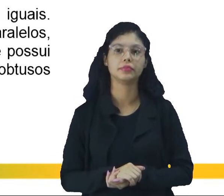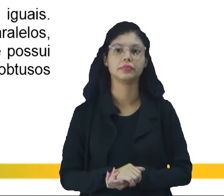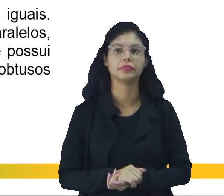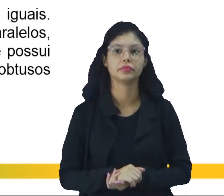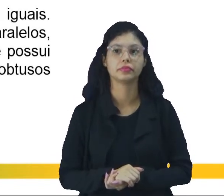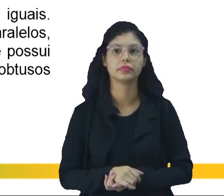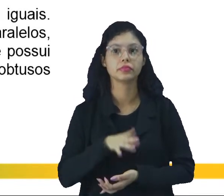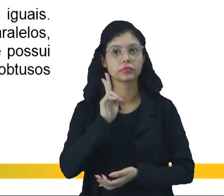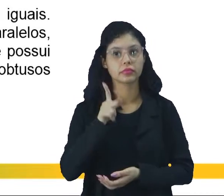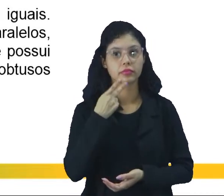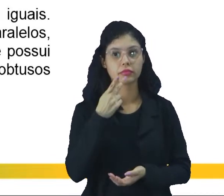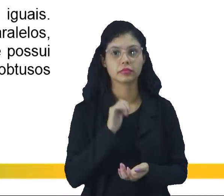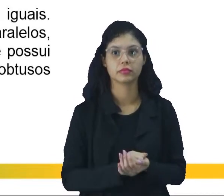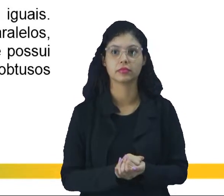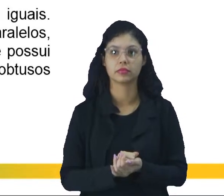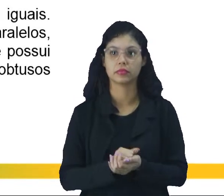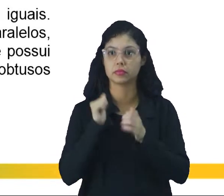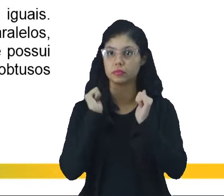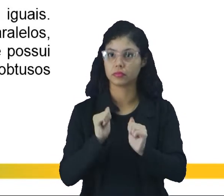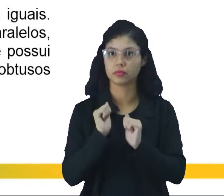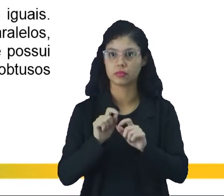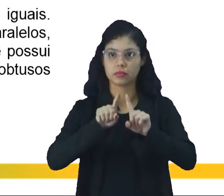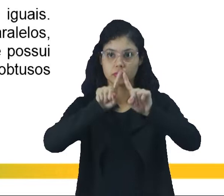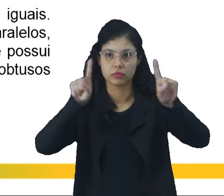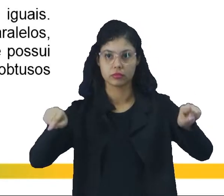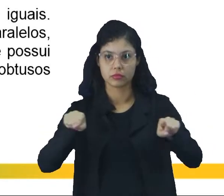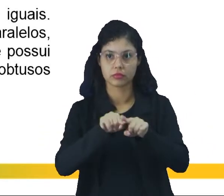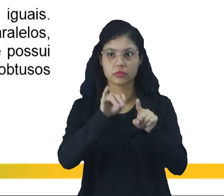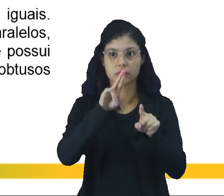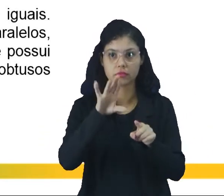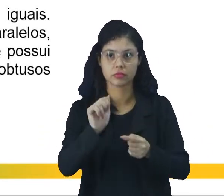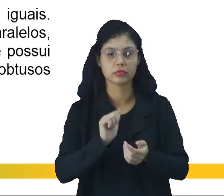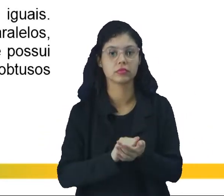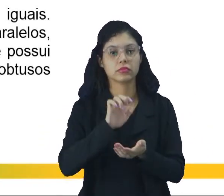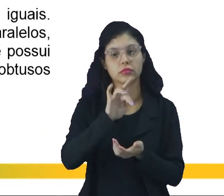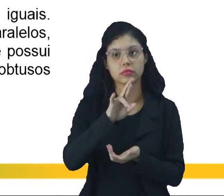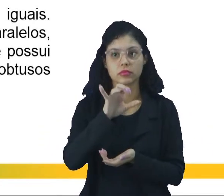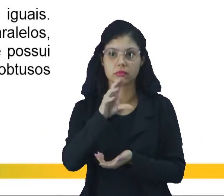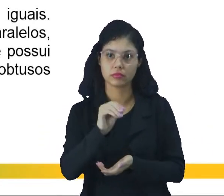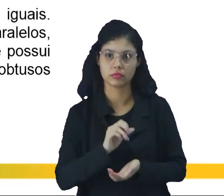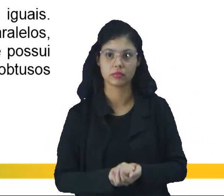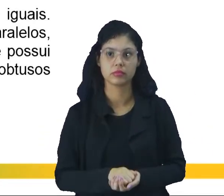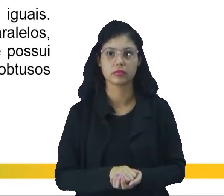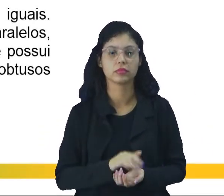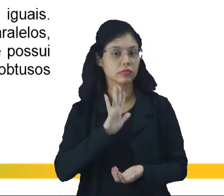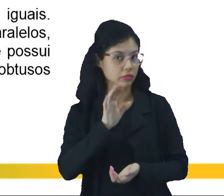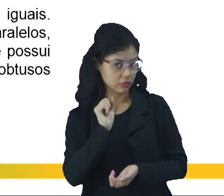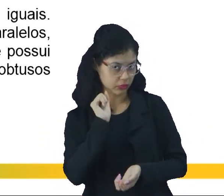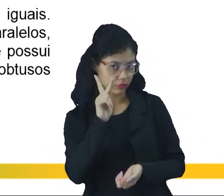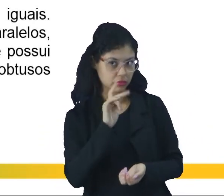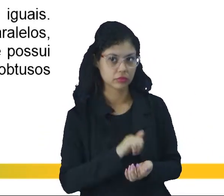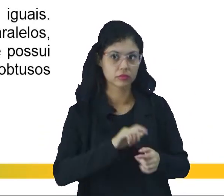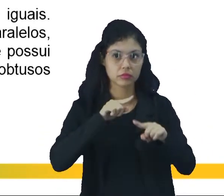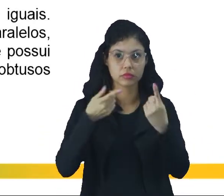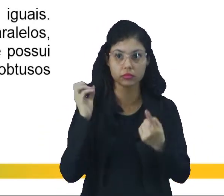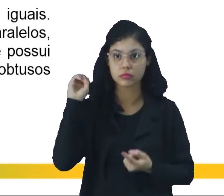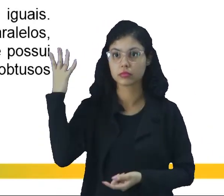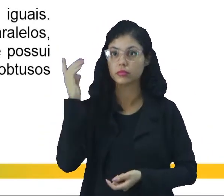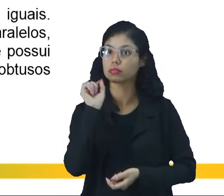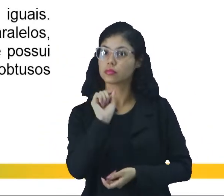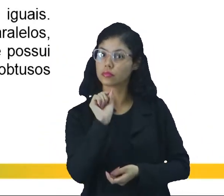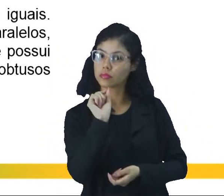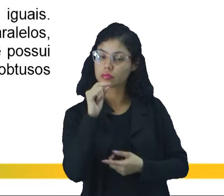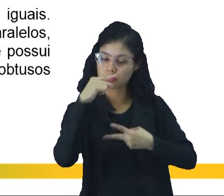O trapézio já falamos. O trapézio ele pode ser retângulo, ele pode ser isósceles, ele pode ser escaleno, tá? No caso do